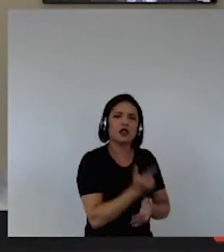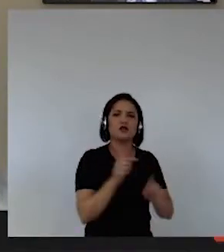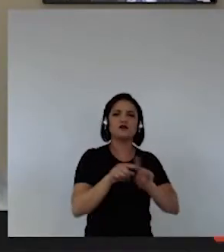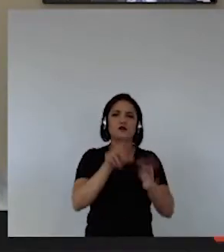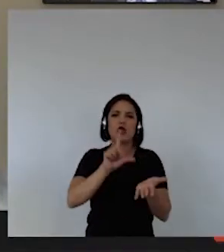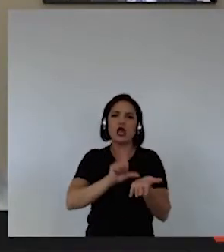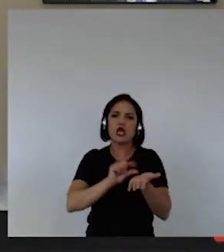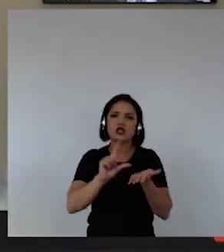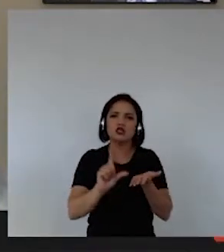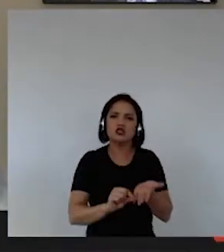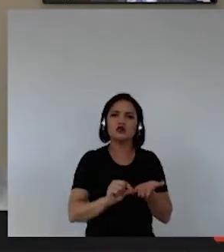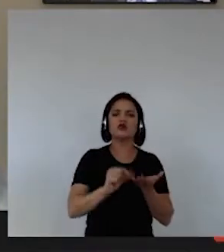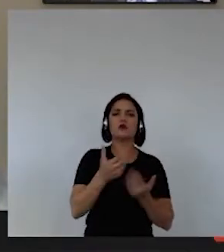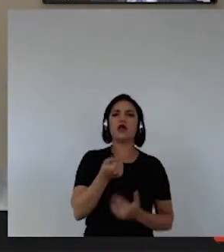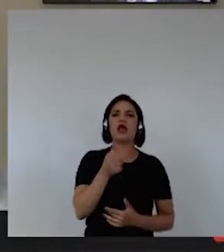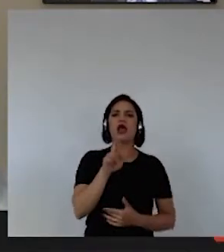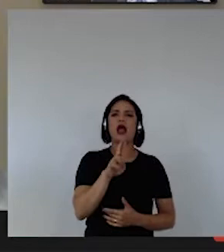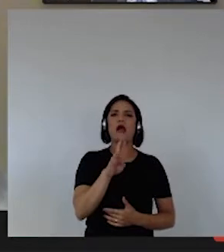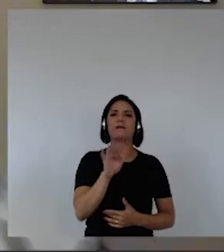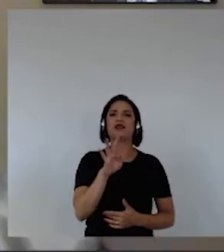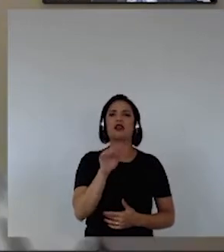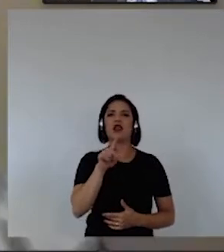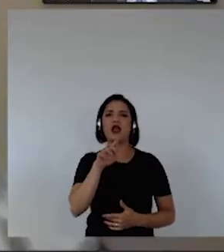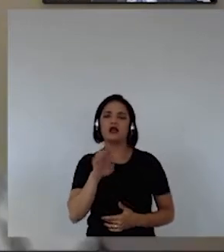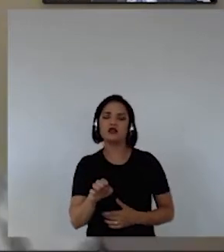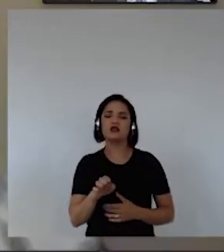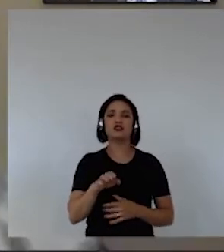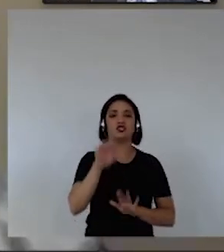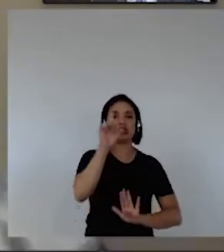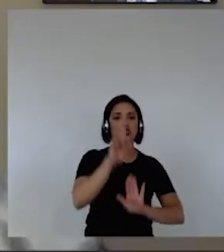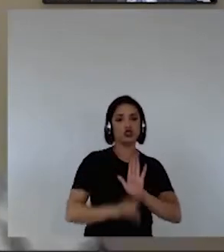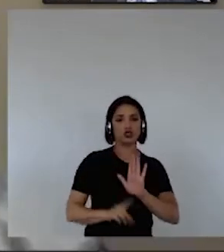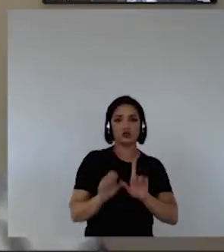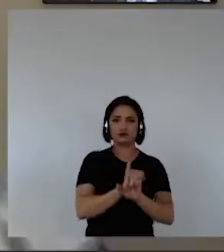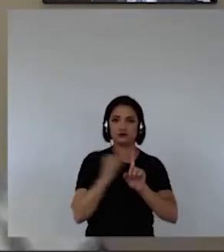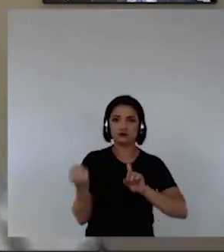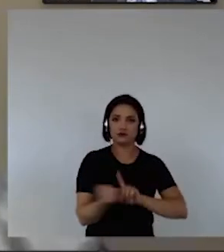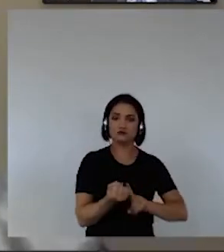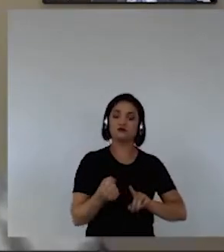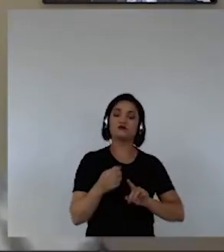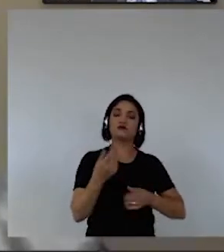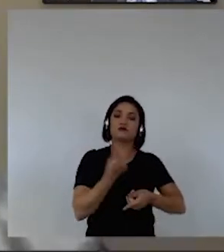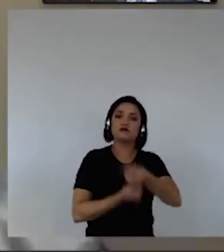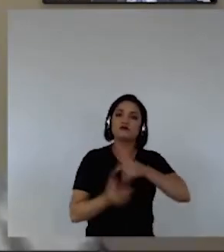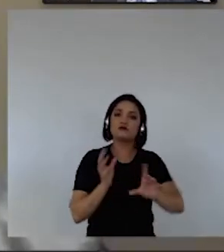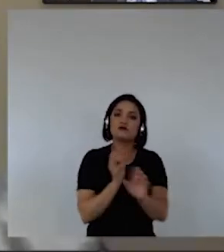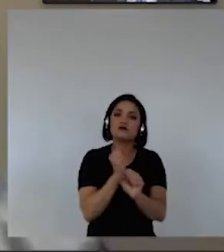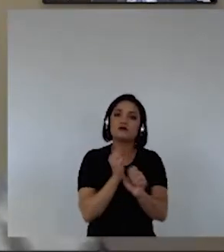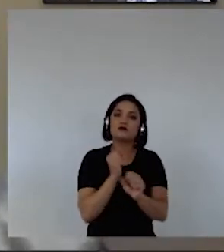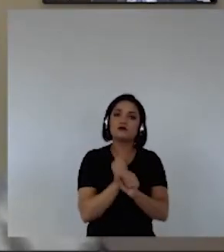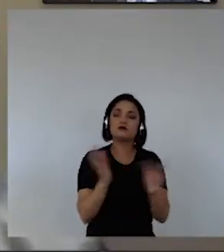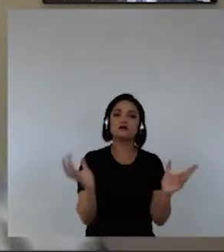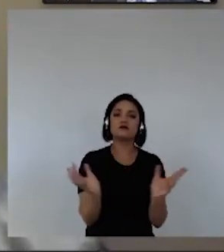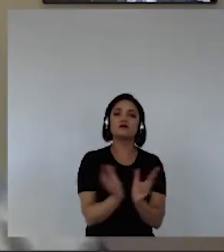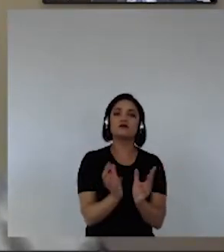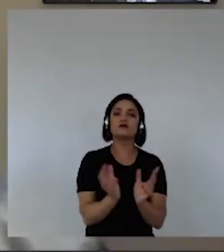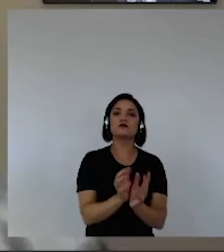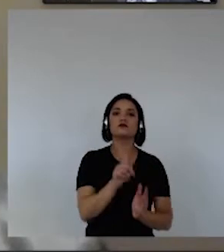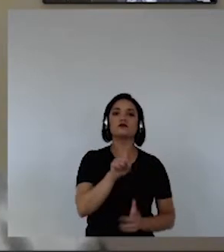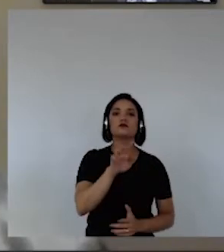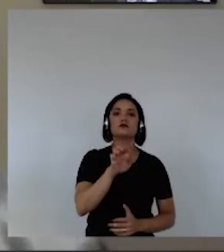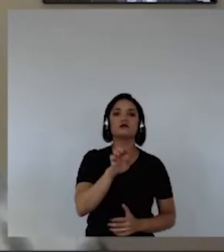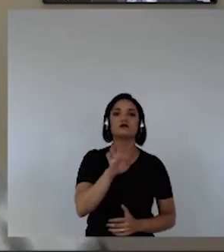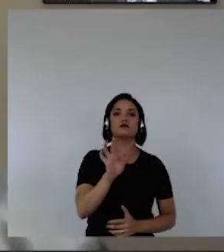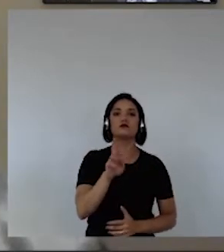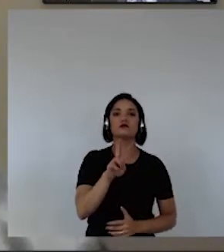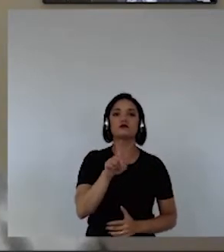e direito societário, professor de arbitragem e direito econômico e regulatório da Fundação Getúlio Vargas e de